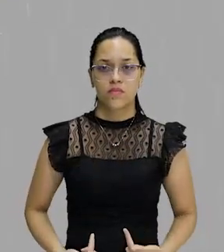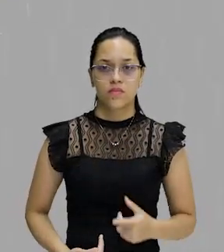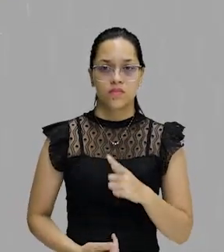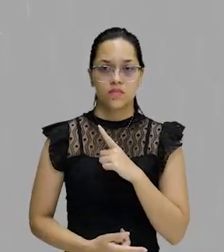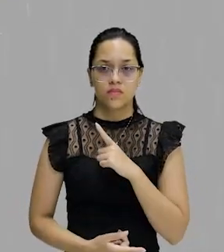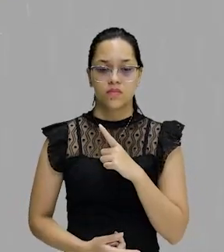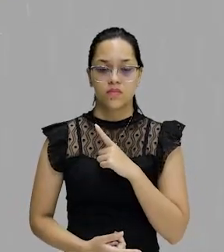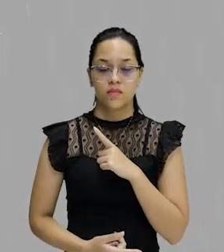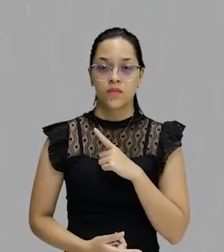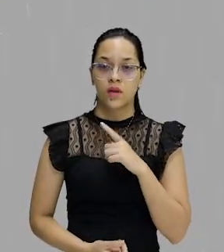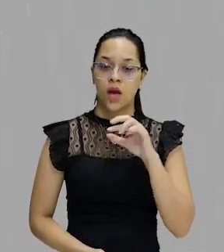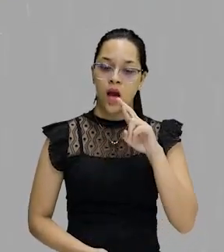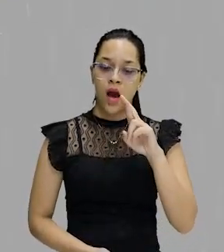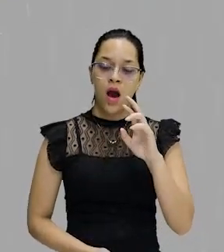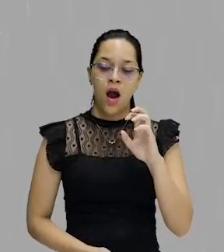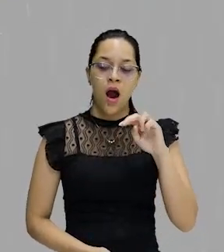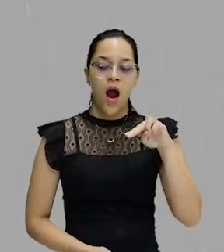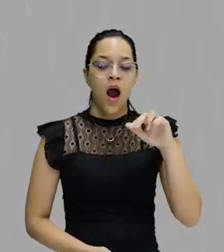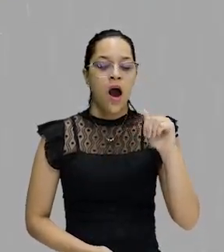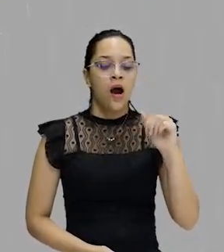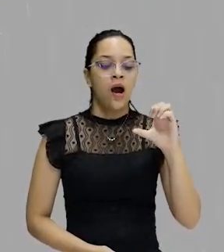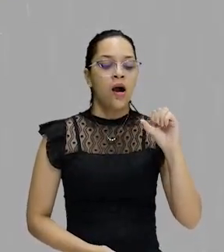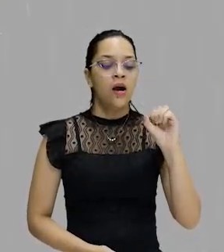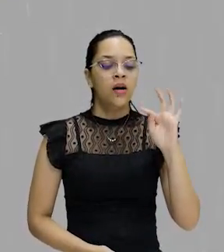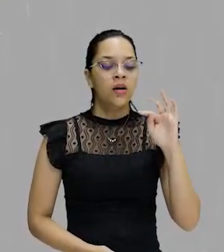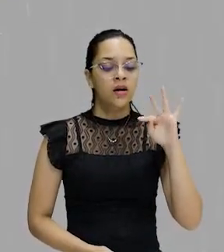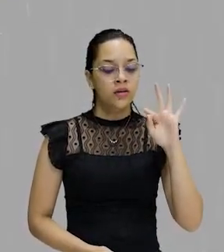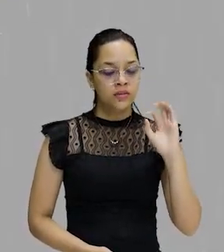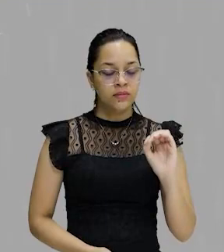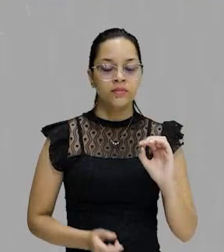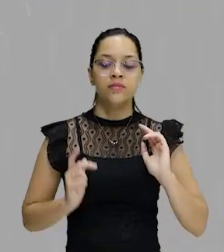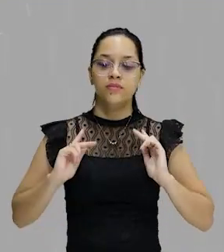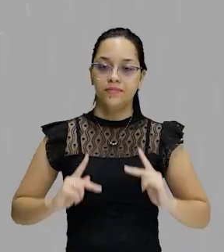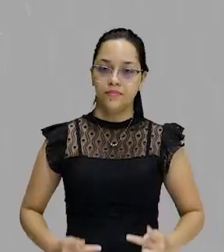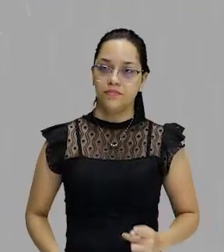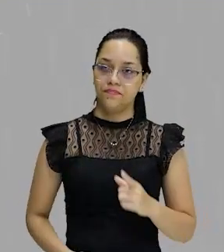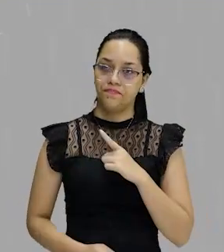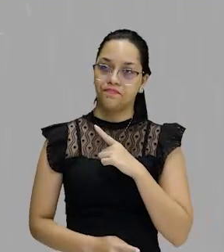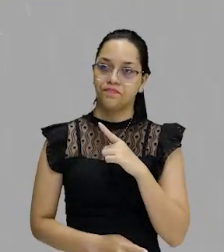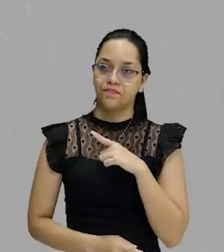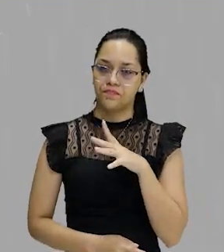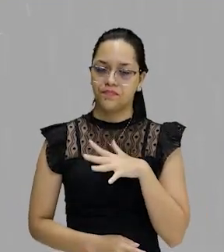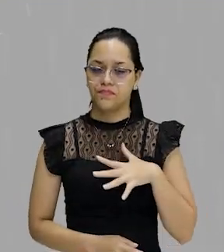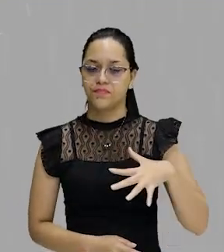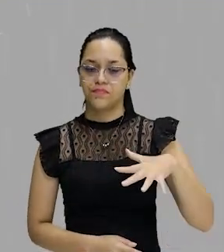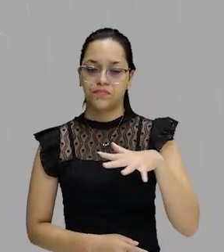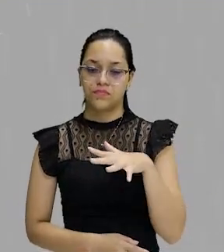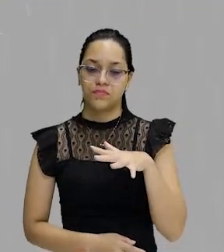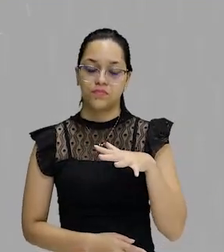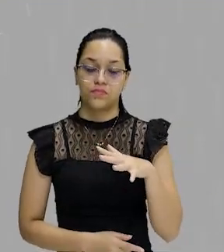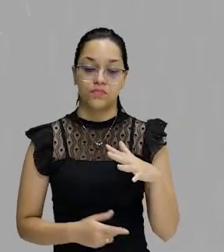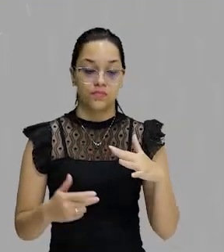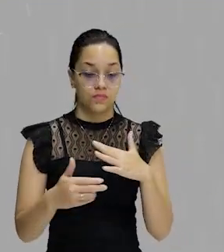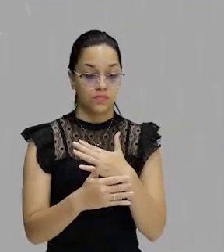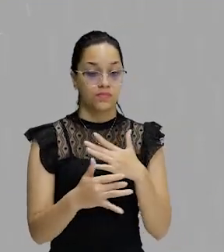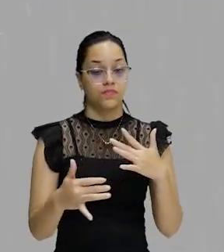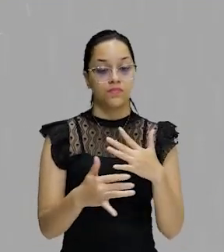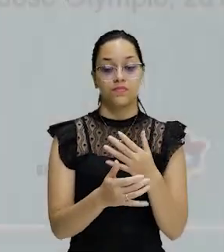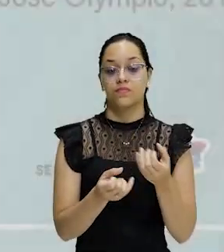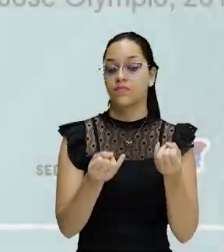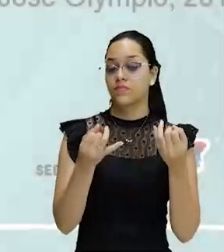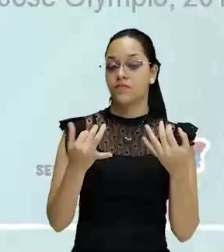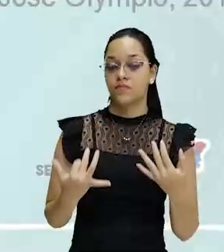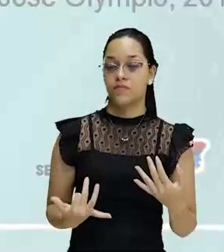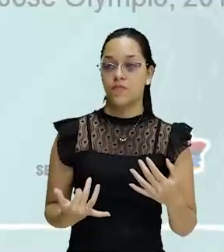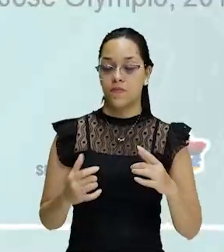de renascimento urbano. Porque quando ele fala da cidade, ele fala de um espaço urbano. Então ele fala, ó,